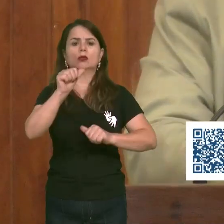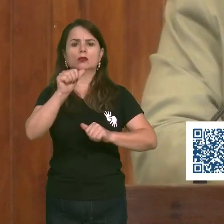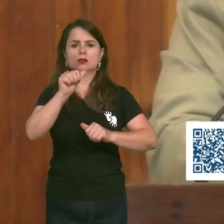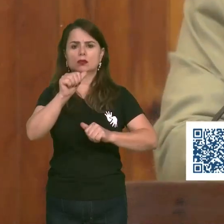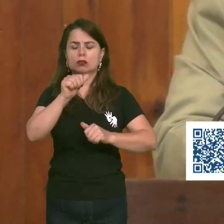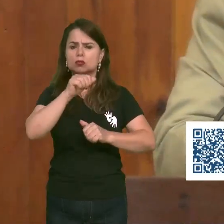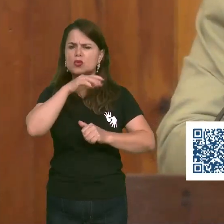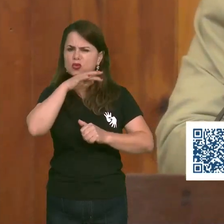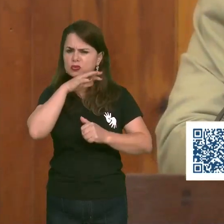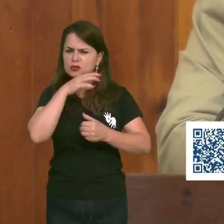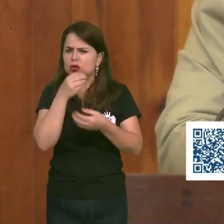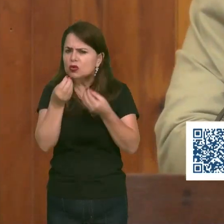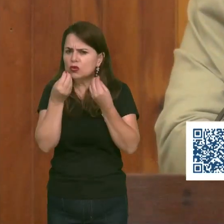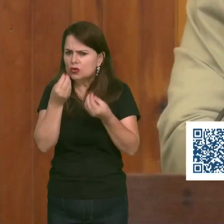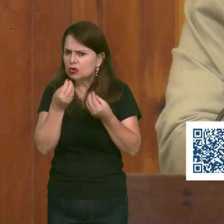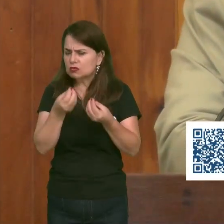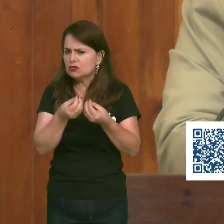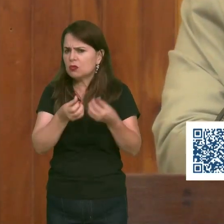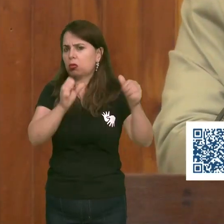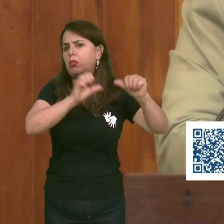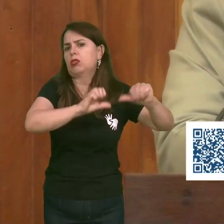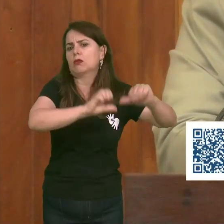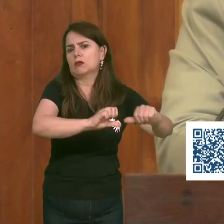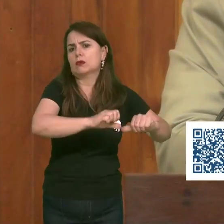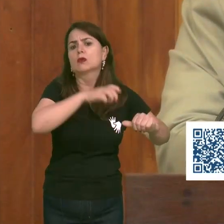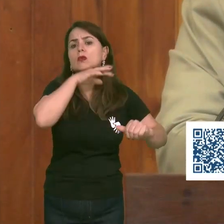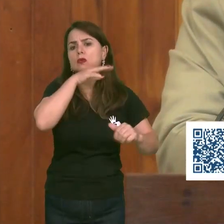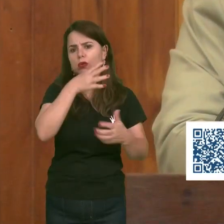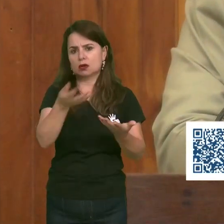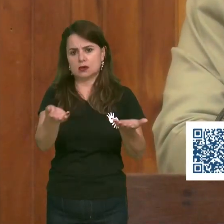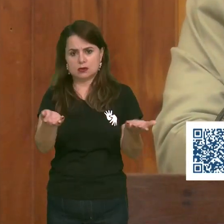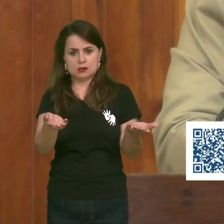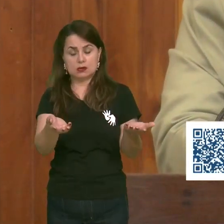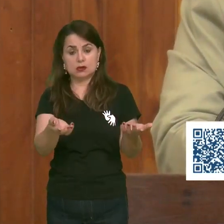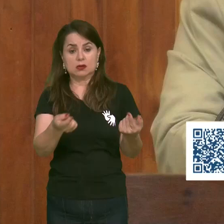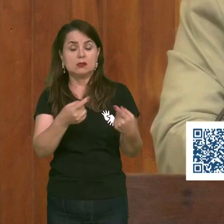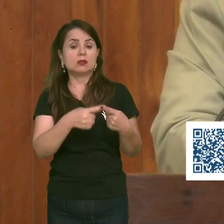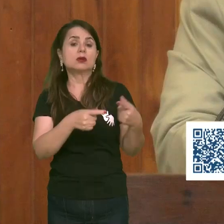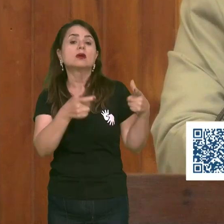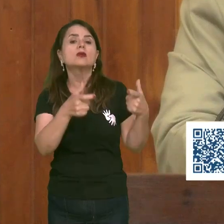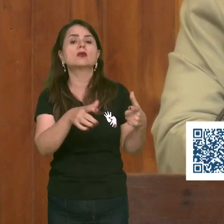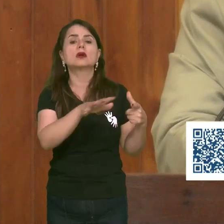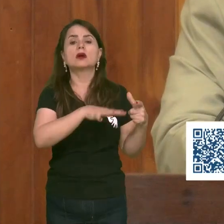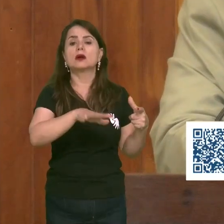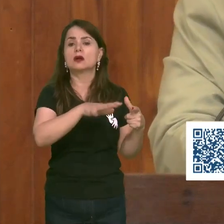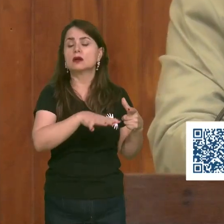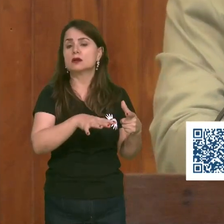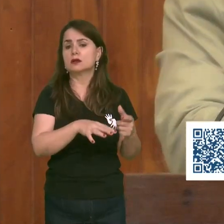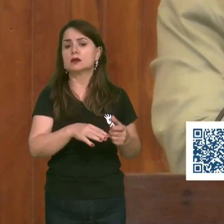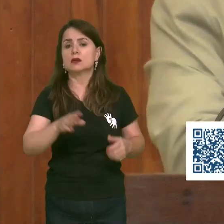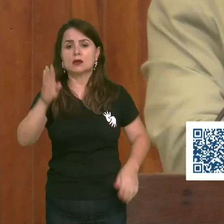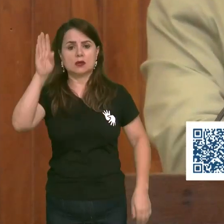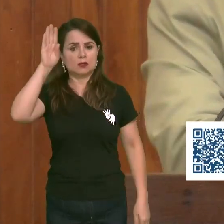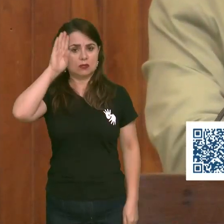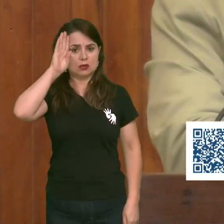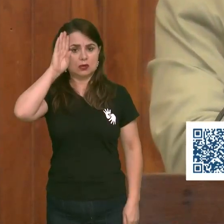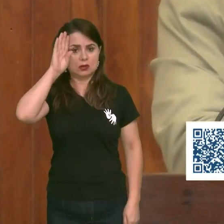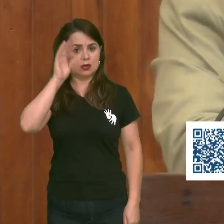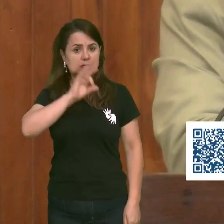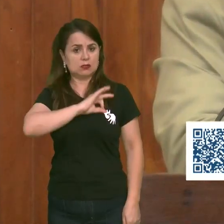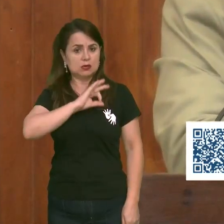meu Deus do céu é catastrófico né porque ali é uma unidade militar e o